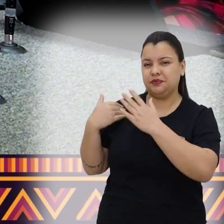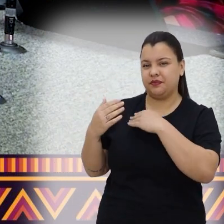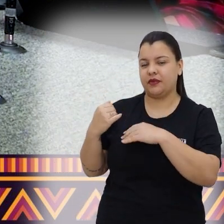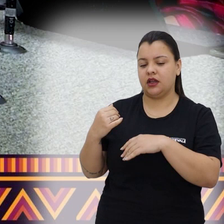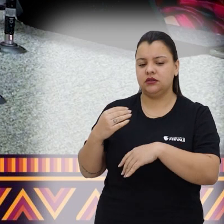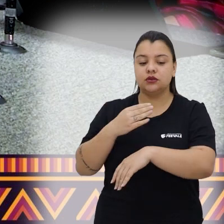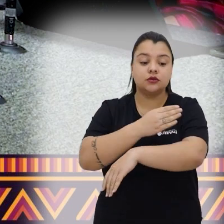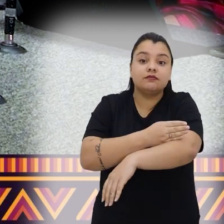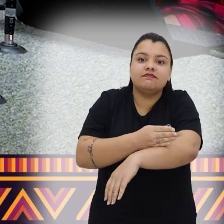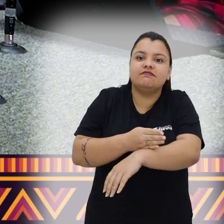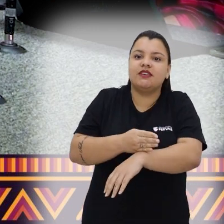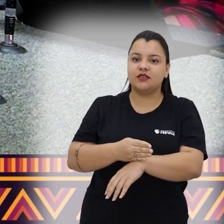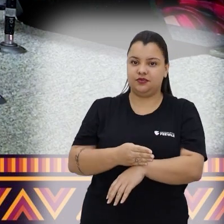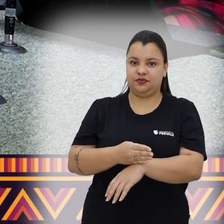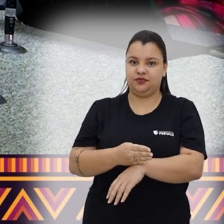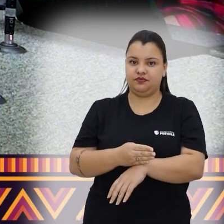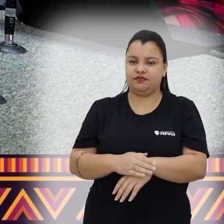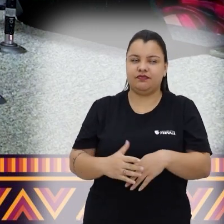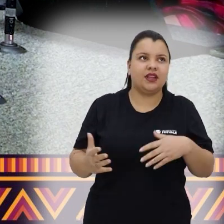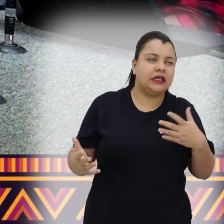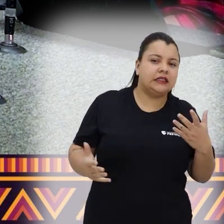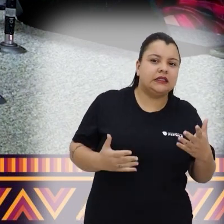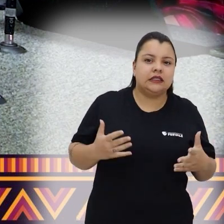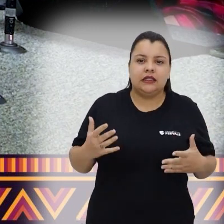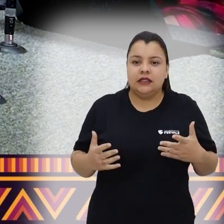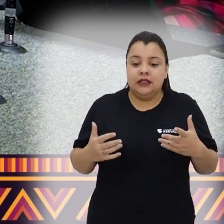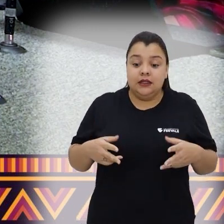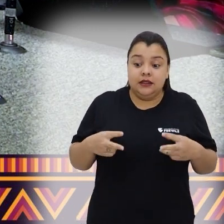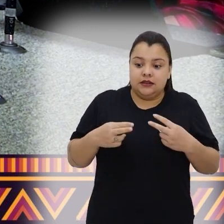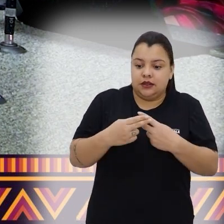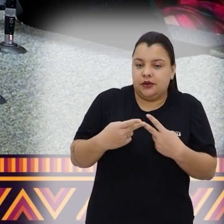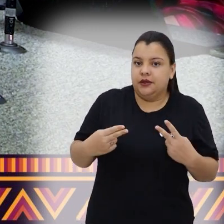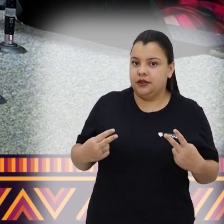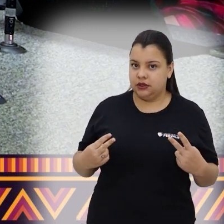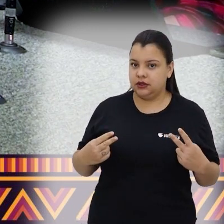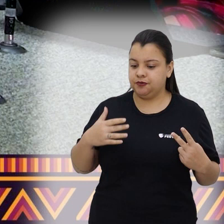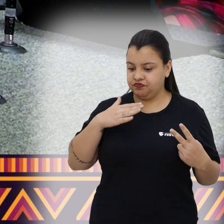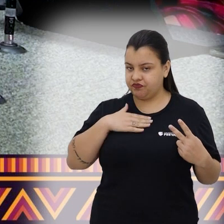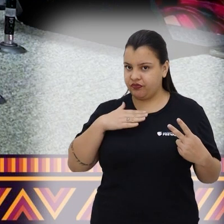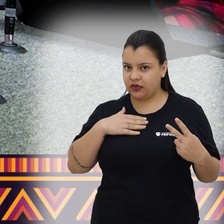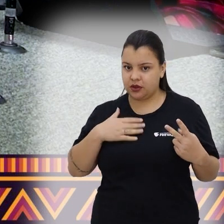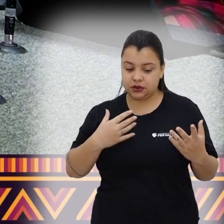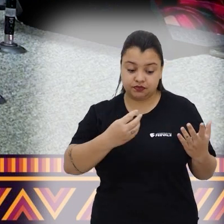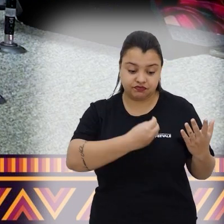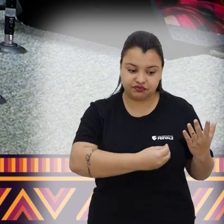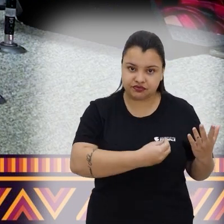com a branquitude. Né? E isso é uma coisa que, na minha praxis, ela tem